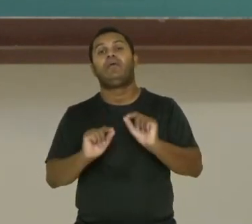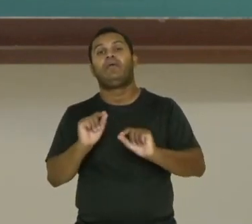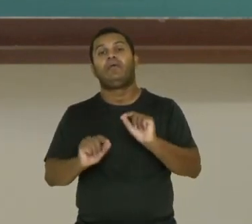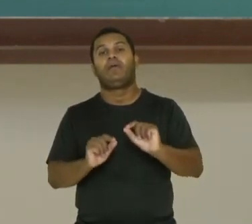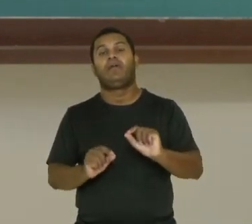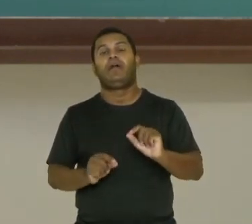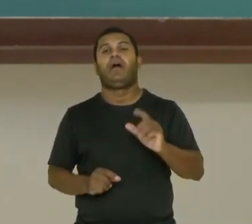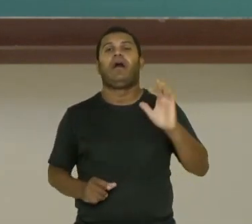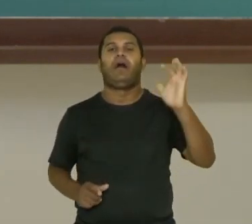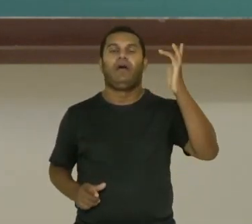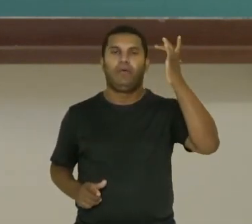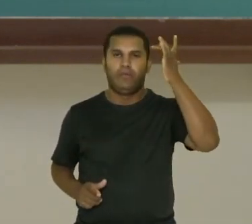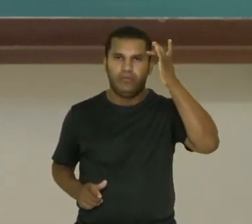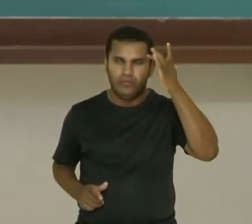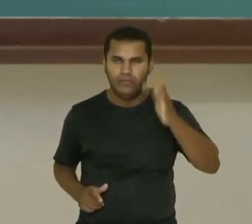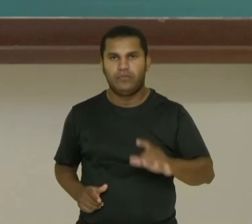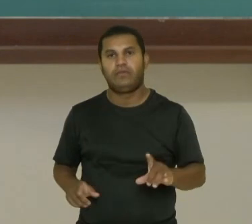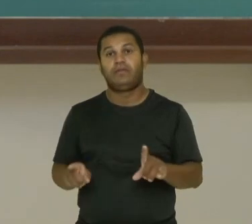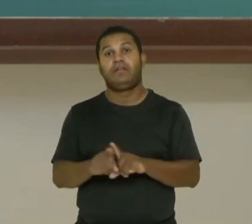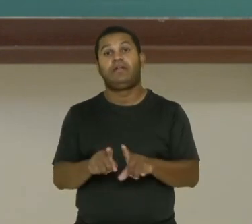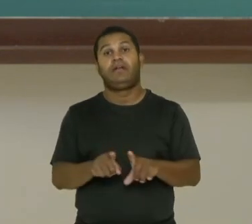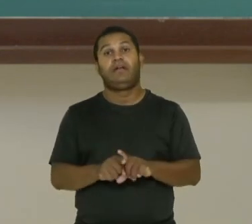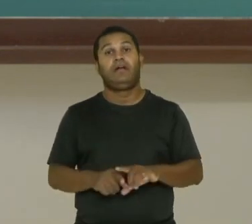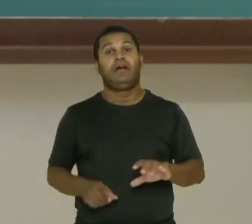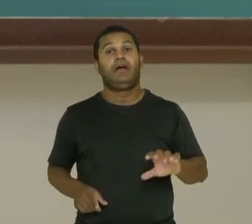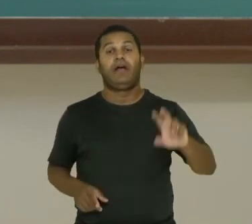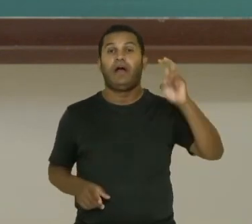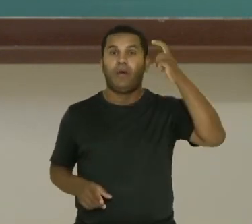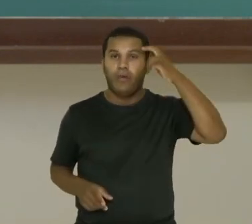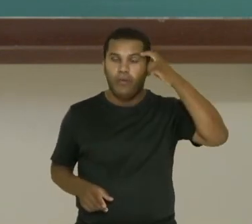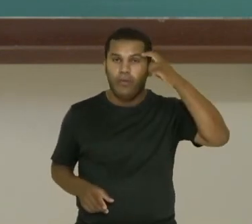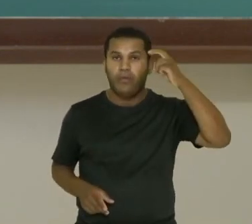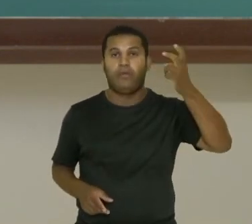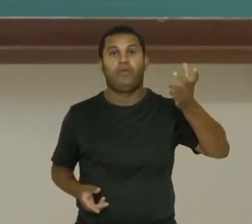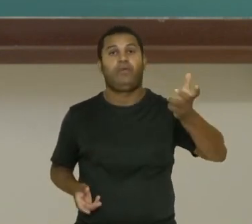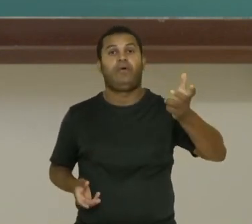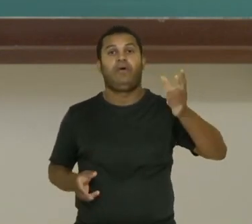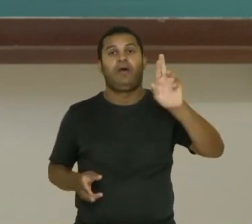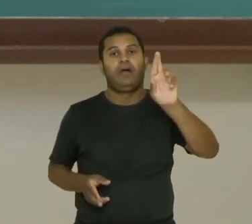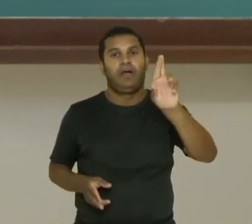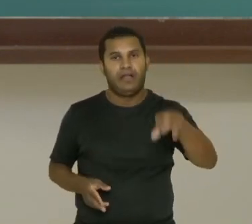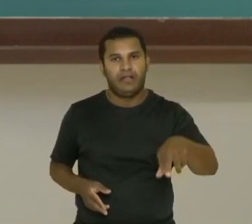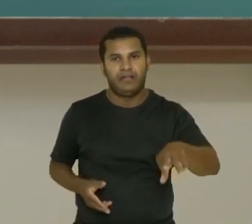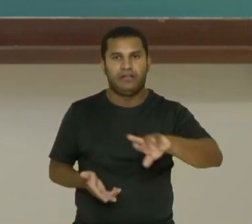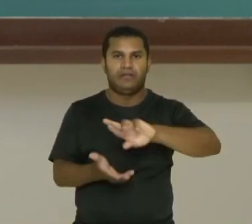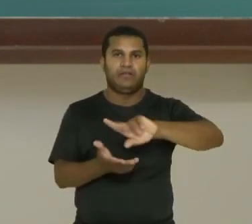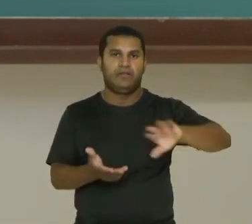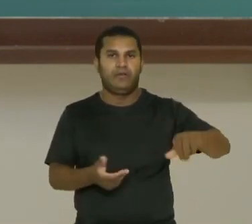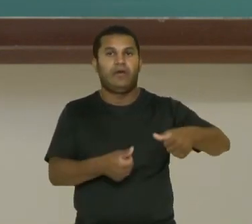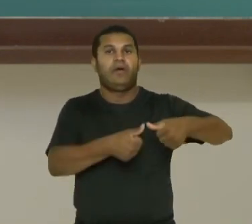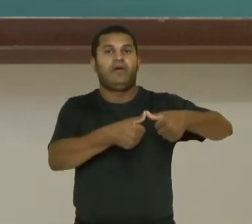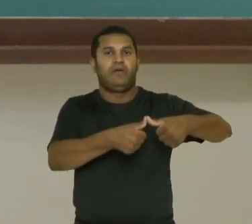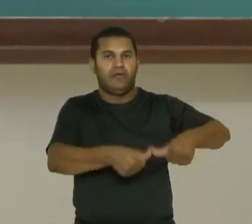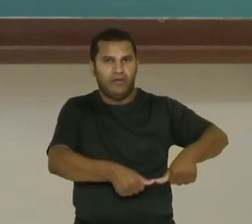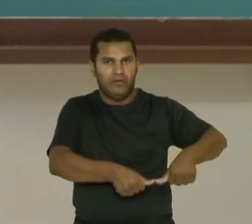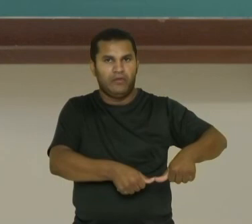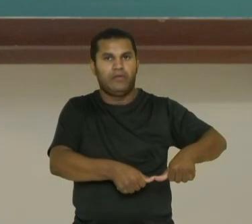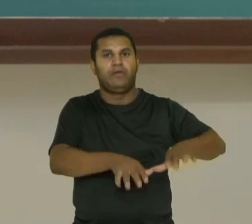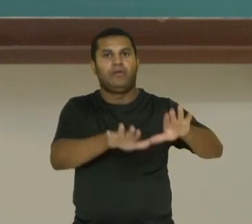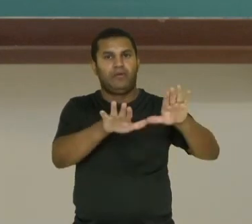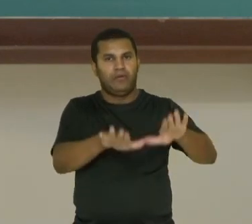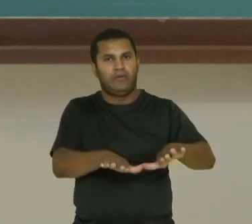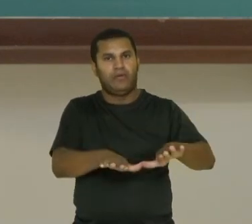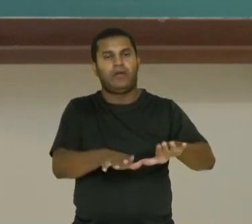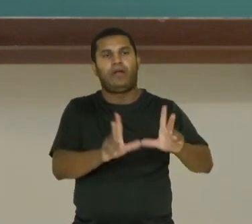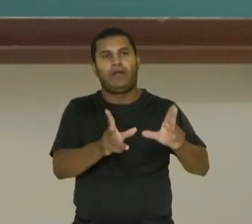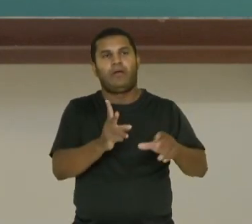e a religiosidade. Então os incas mantiveram a sua cultura e a sua religiosidade como forma de